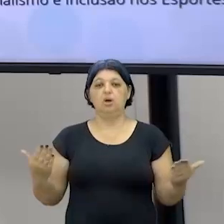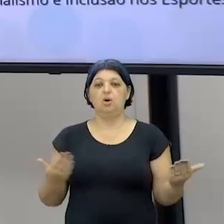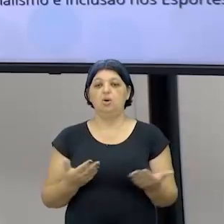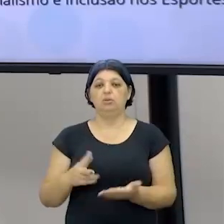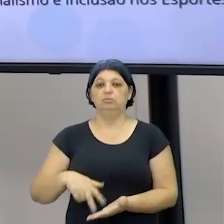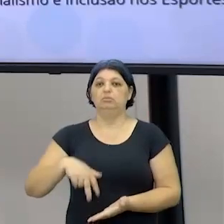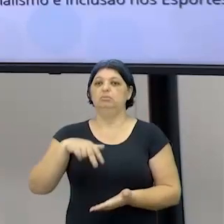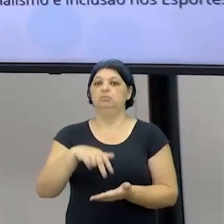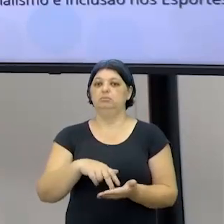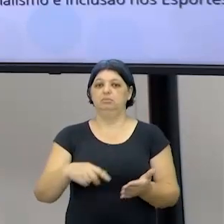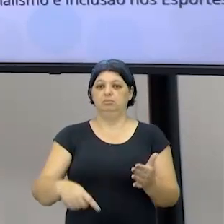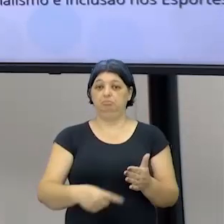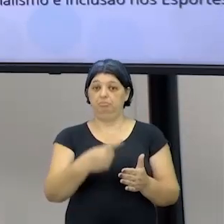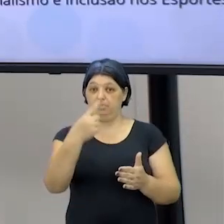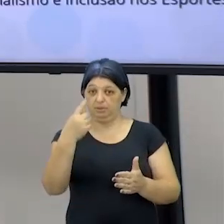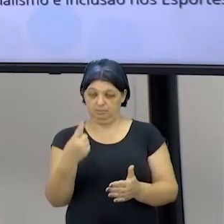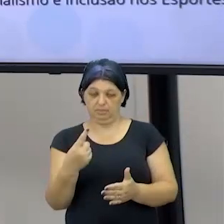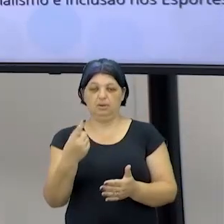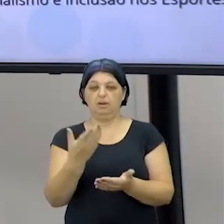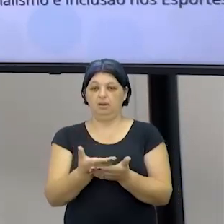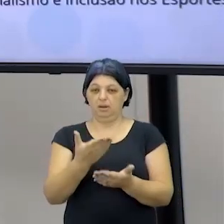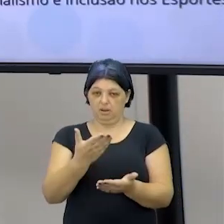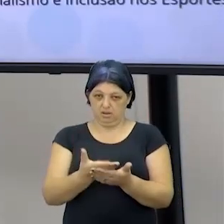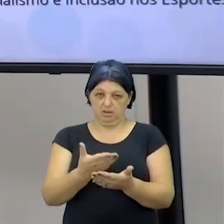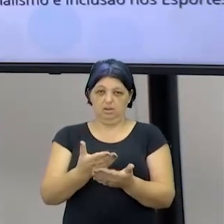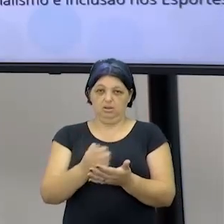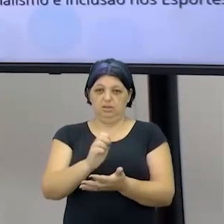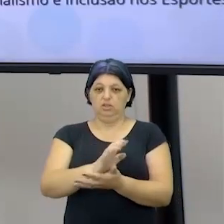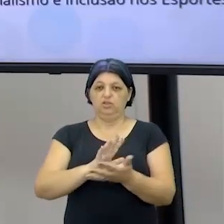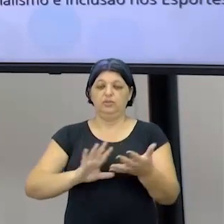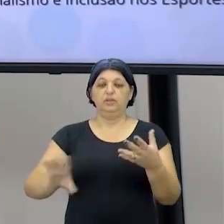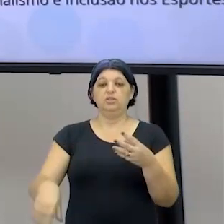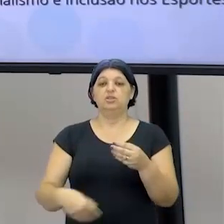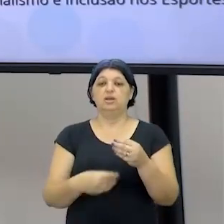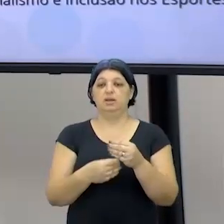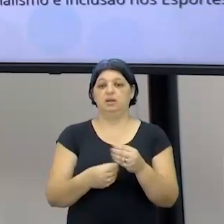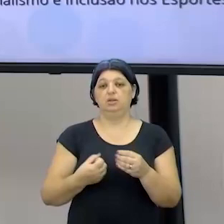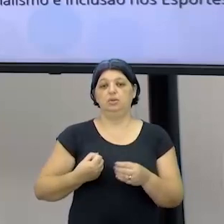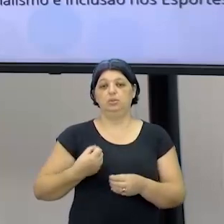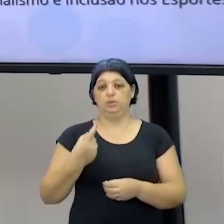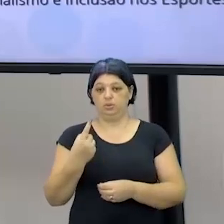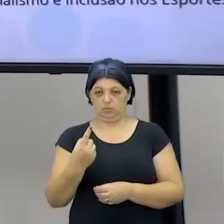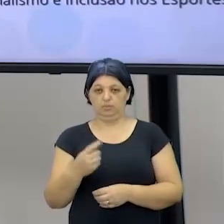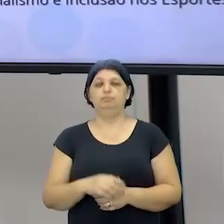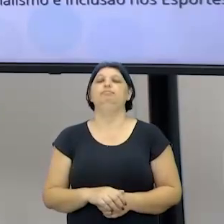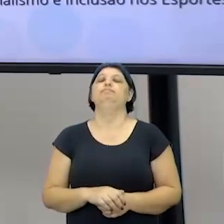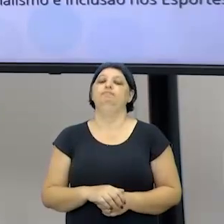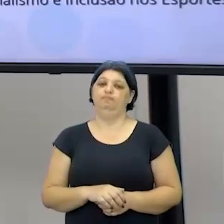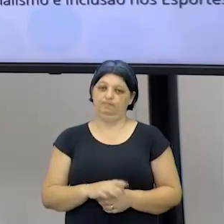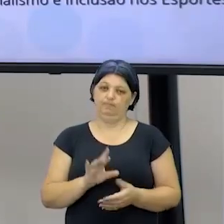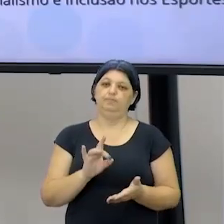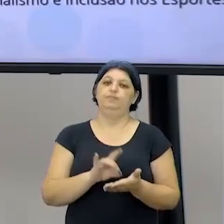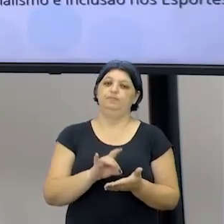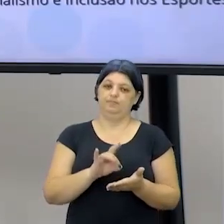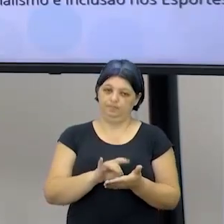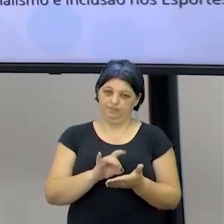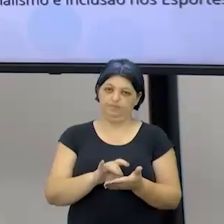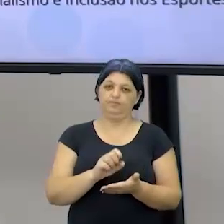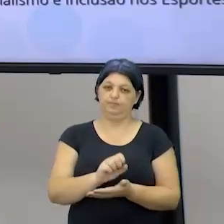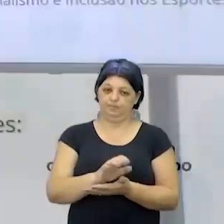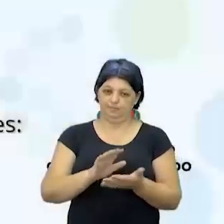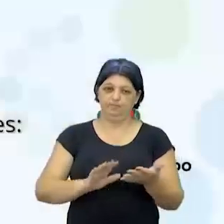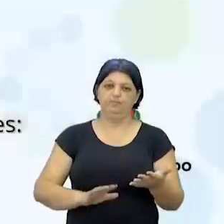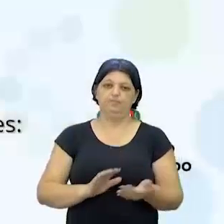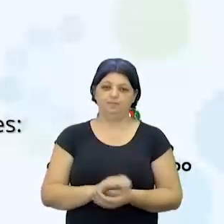primeira aula da atividade integrada 1, com a primeira aula mesmo da atividade. Então acompanhem